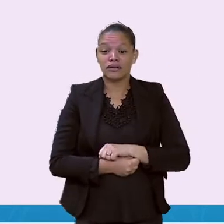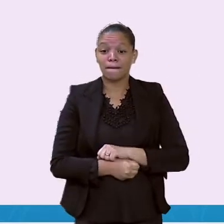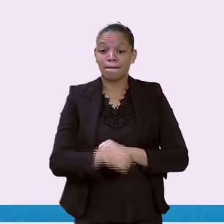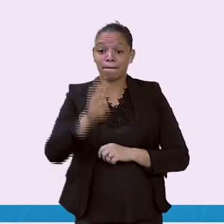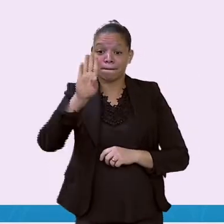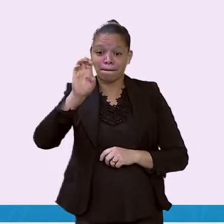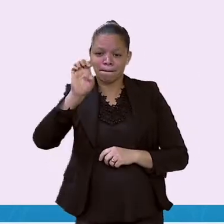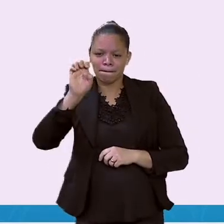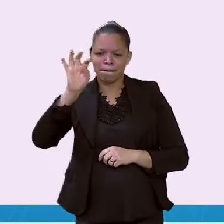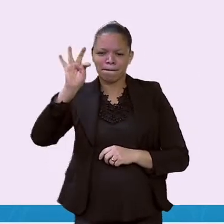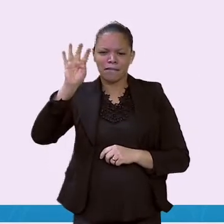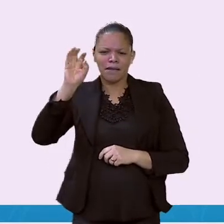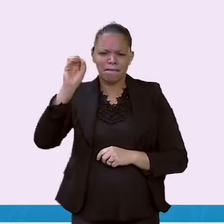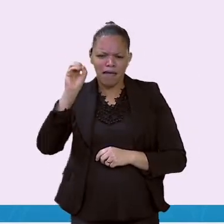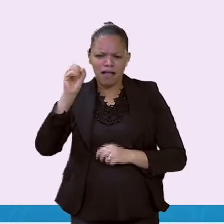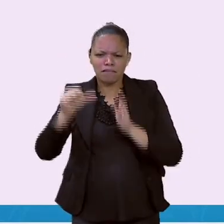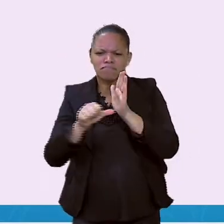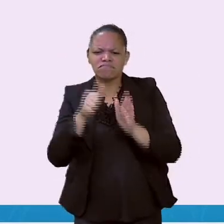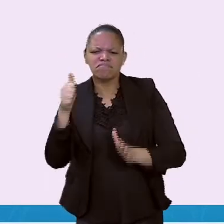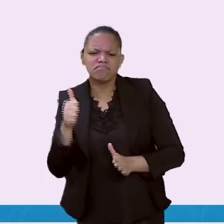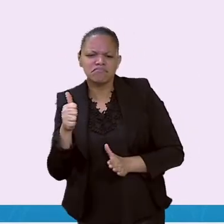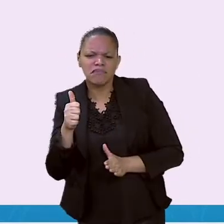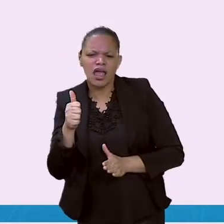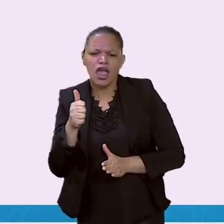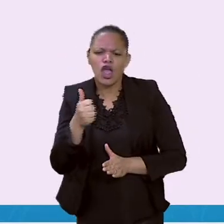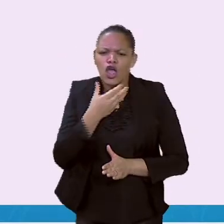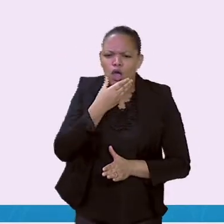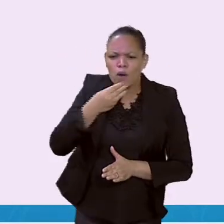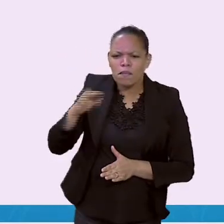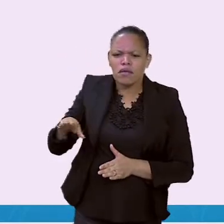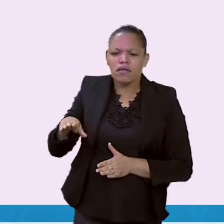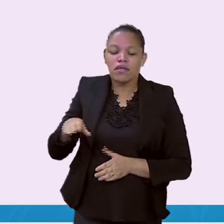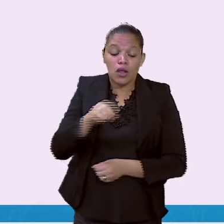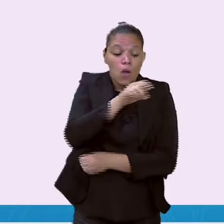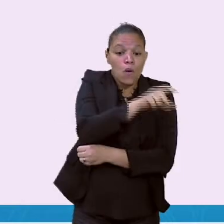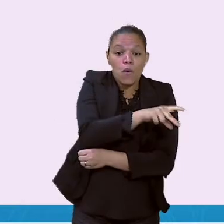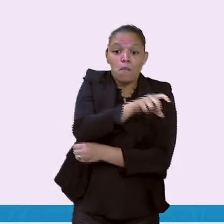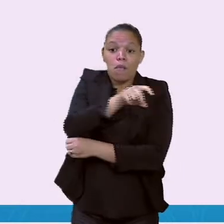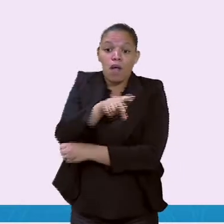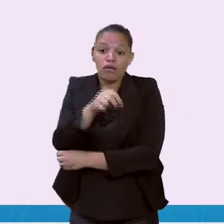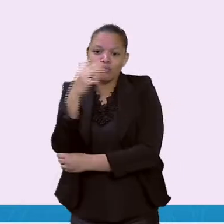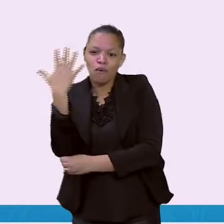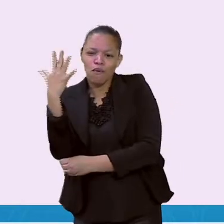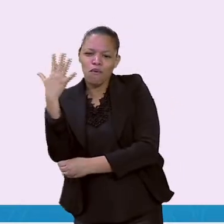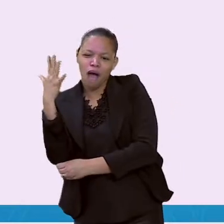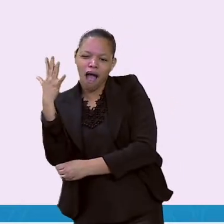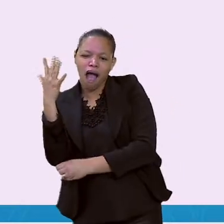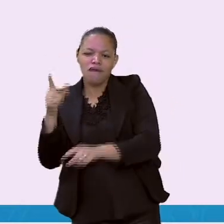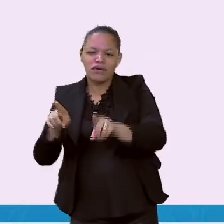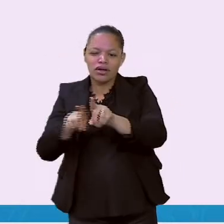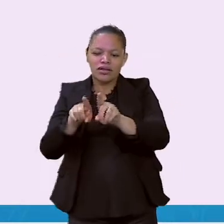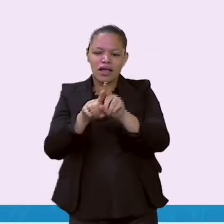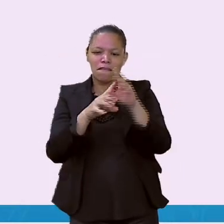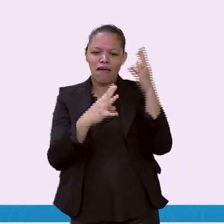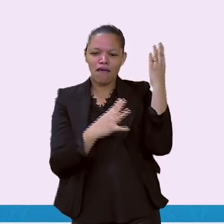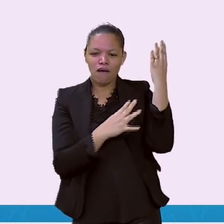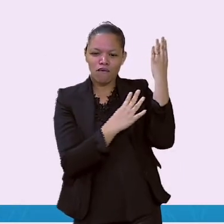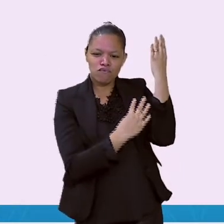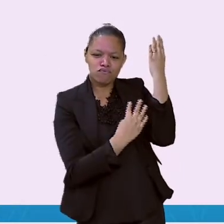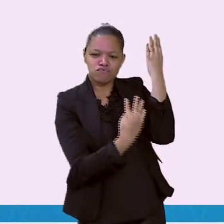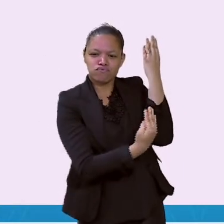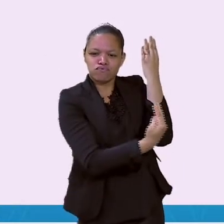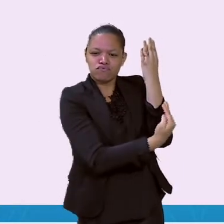plantou uma árvore. Ele até fez uma cerquinha em volta e todo dia ele rega a árvore.